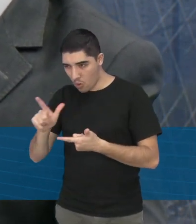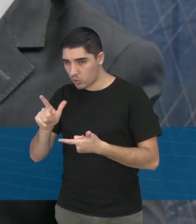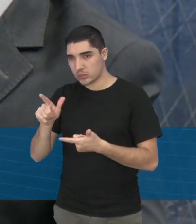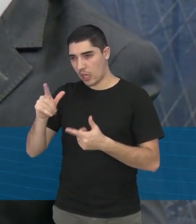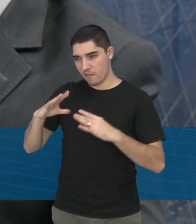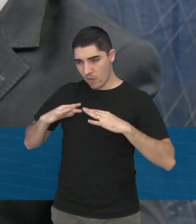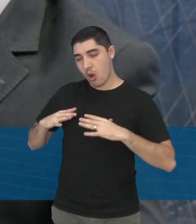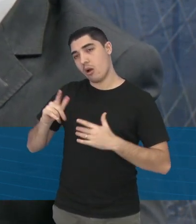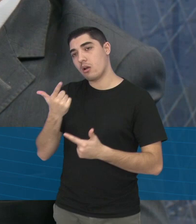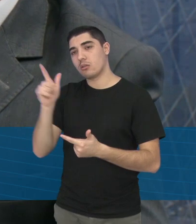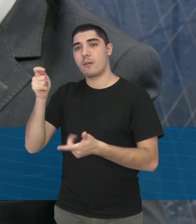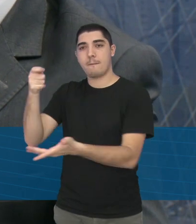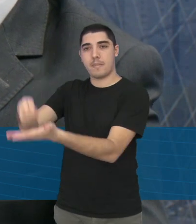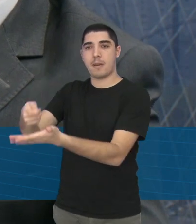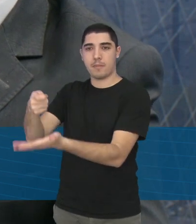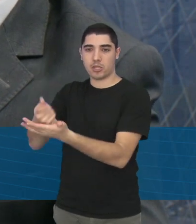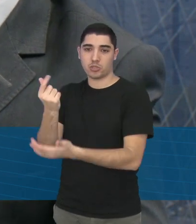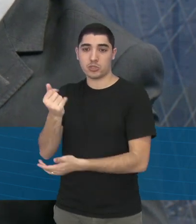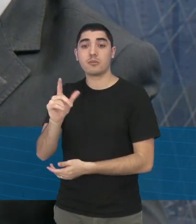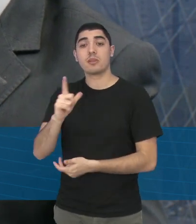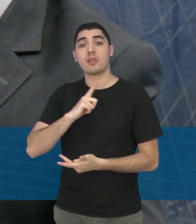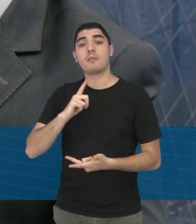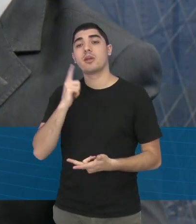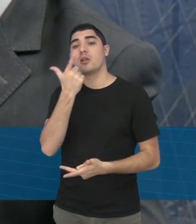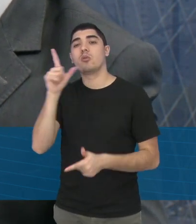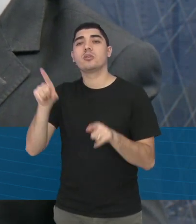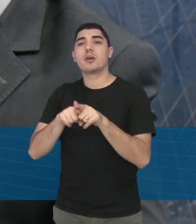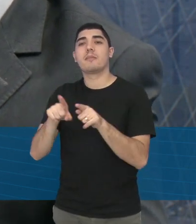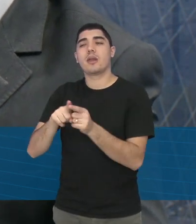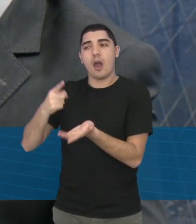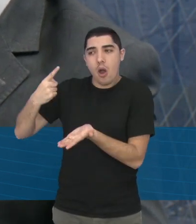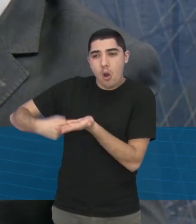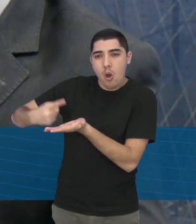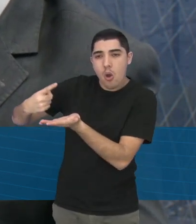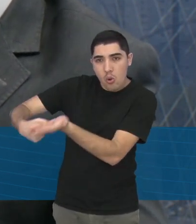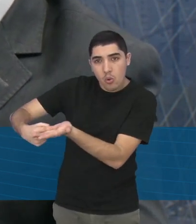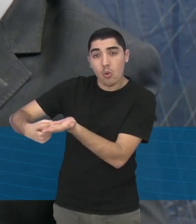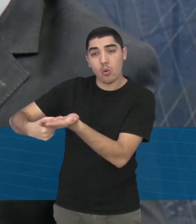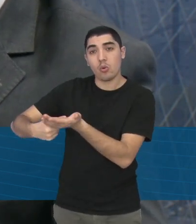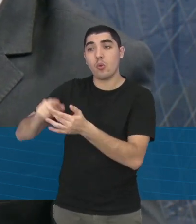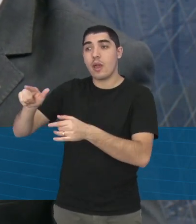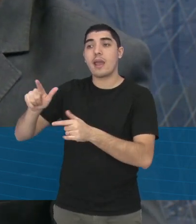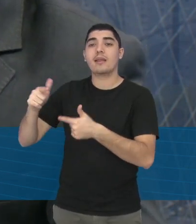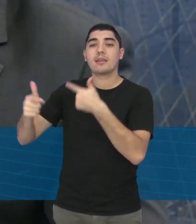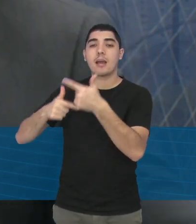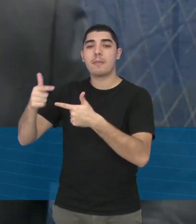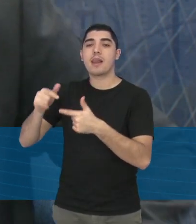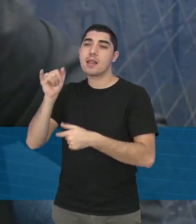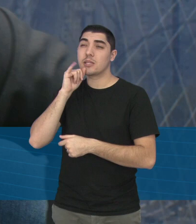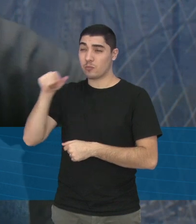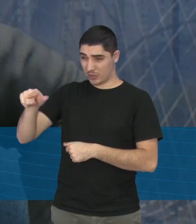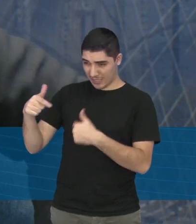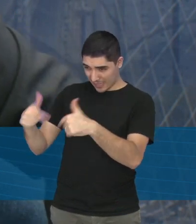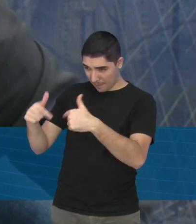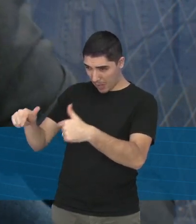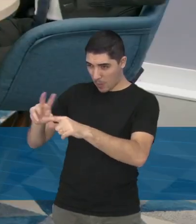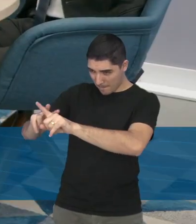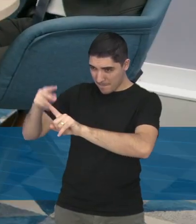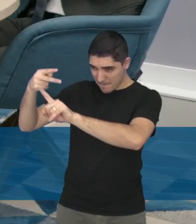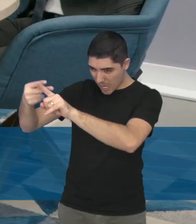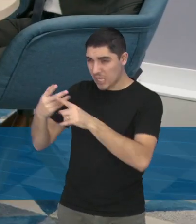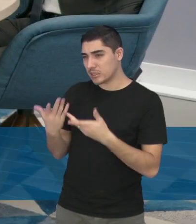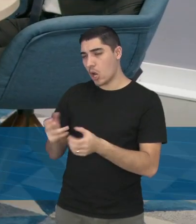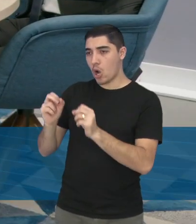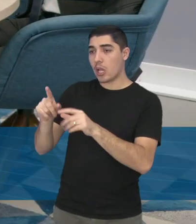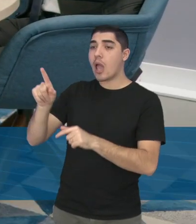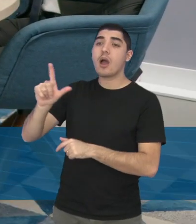muito raro na CLT, mas também tem tácito. Tem um acordo de compensação de horas tácito. Chega lá, você trabalhou mais essa semana, vamos fazer o